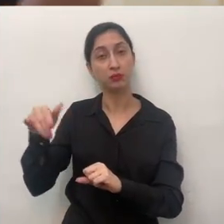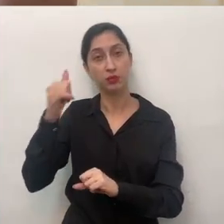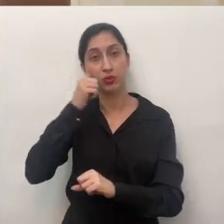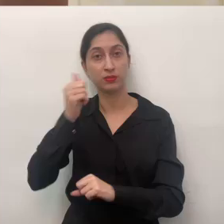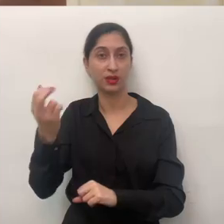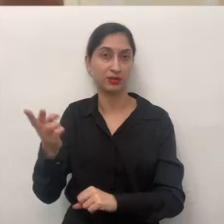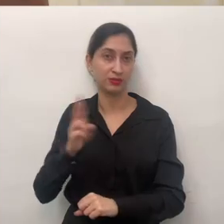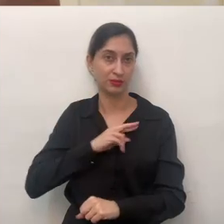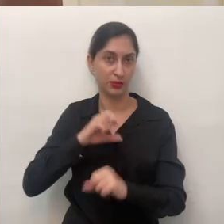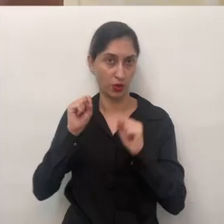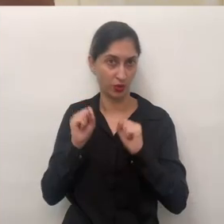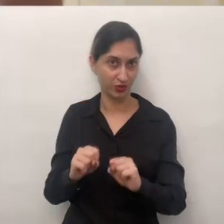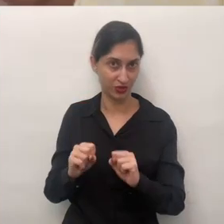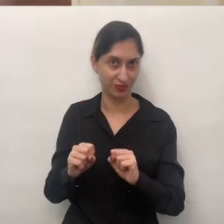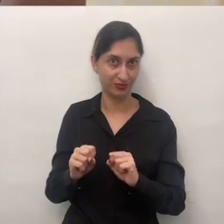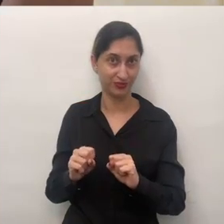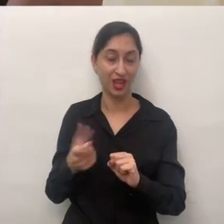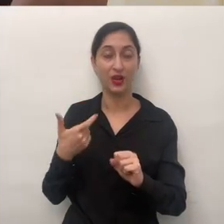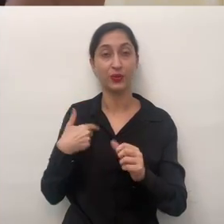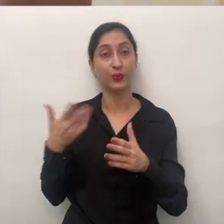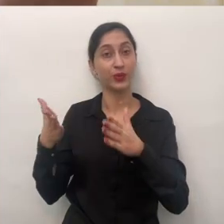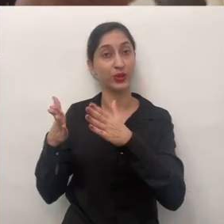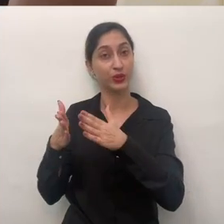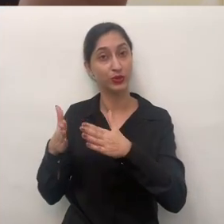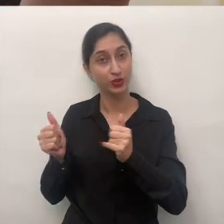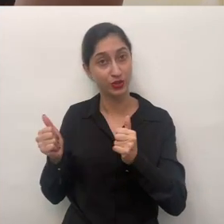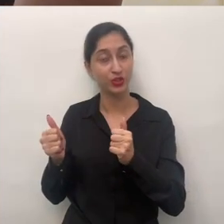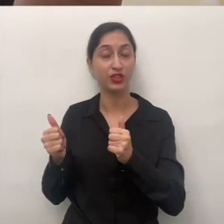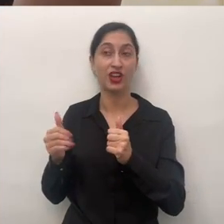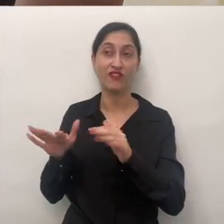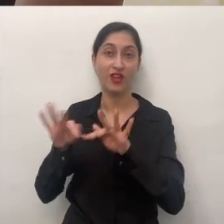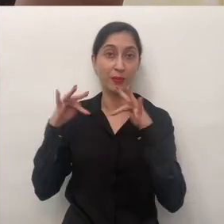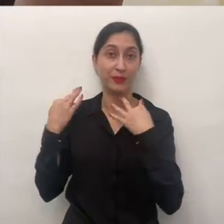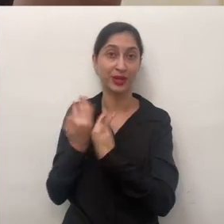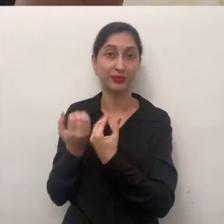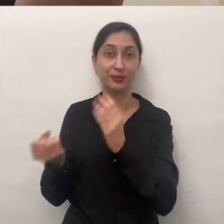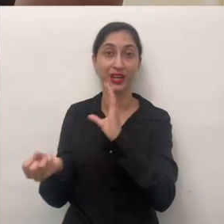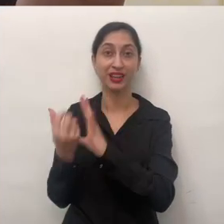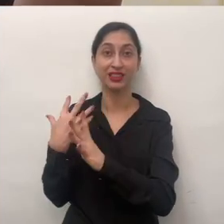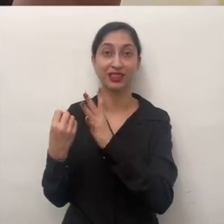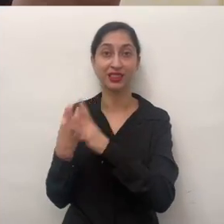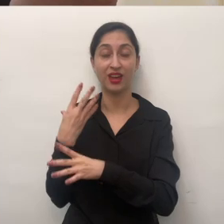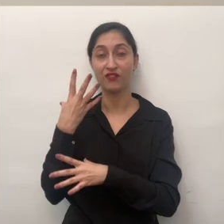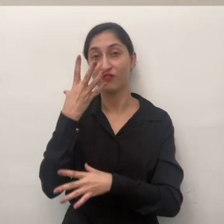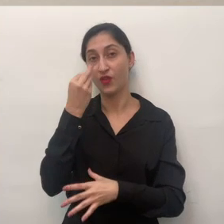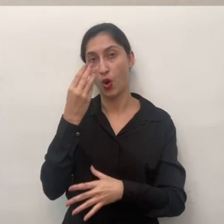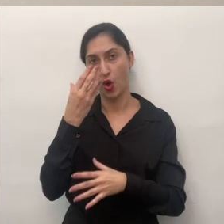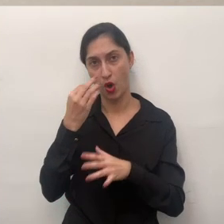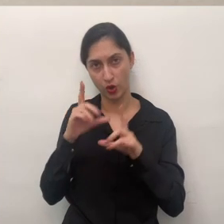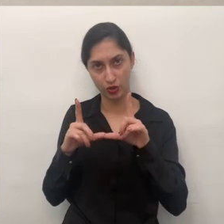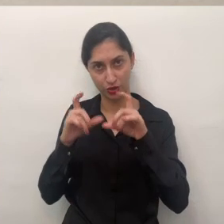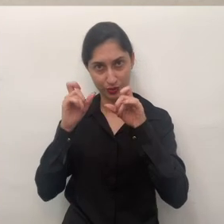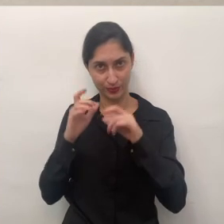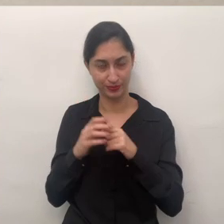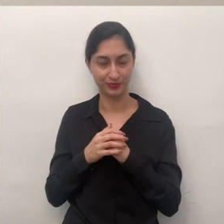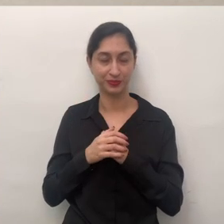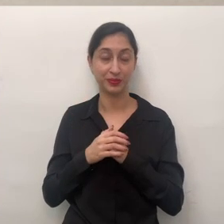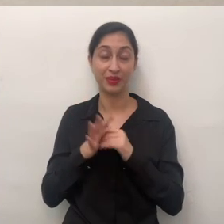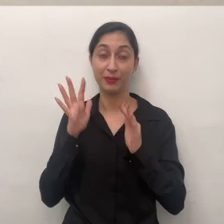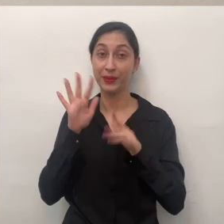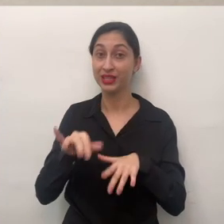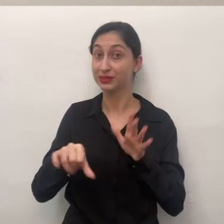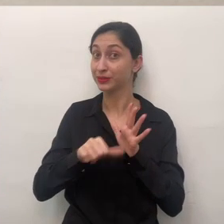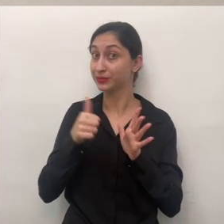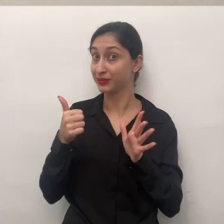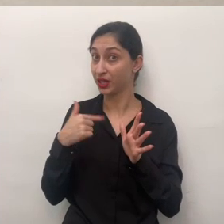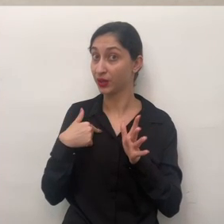pode. Ótimo. E aí logo depois eu pedi o arquivo fotográfico da família. E naquele caso era a primeira